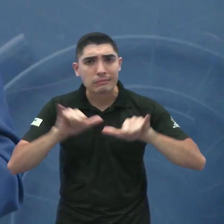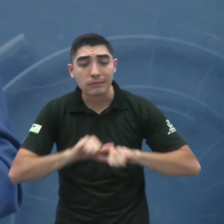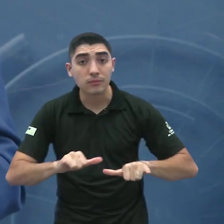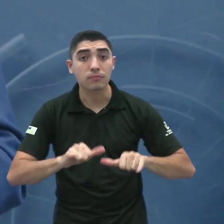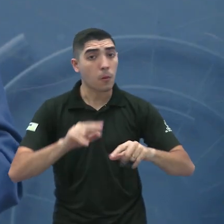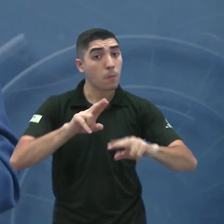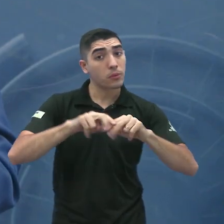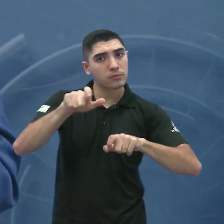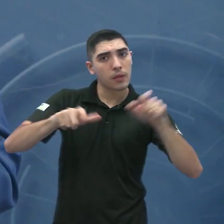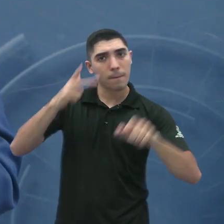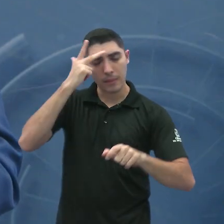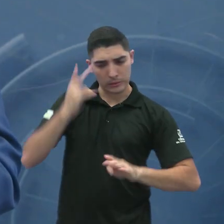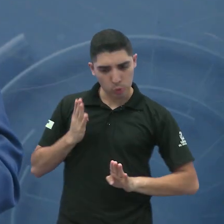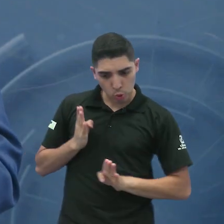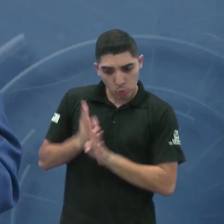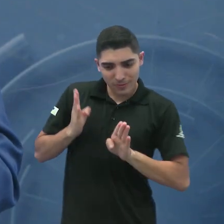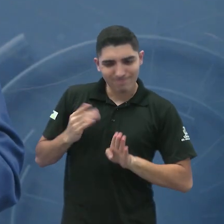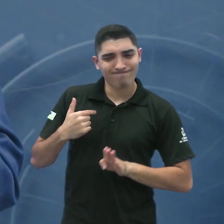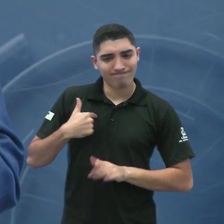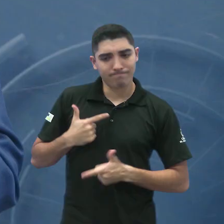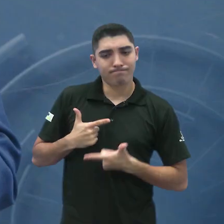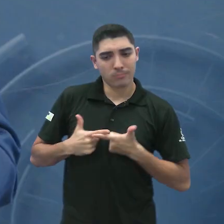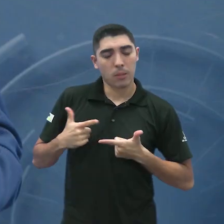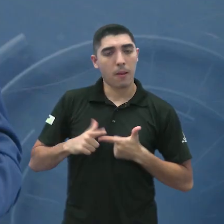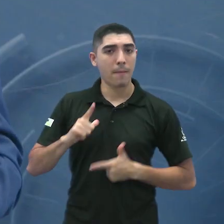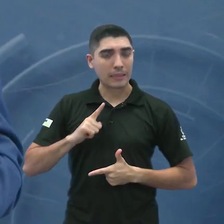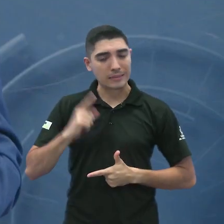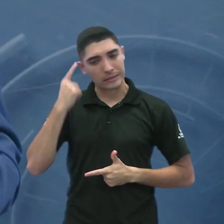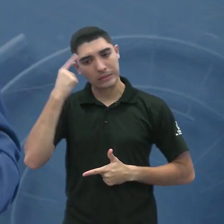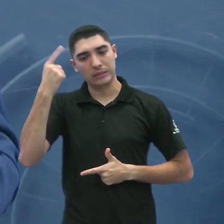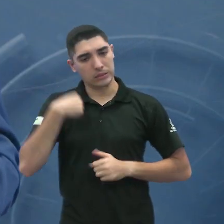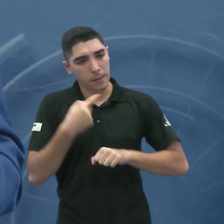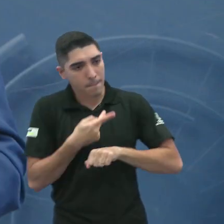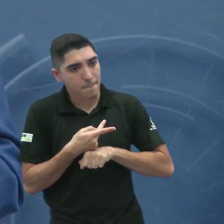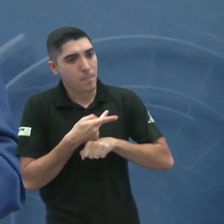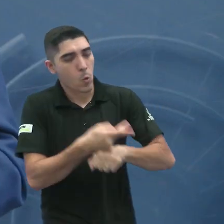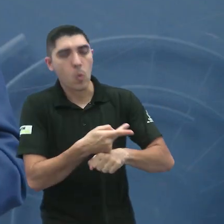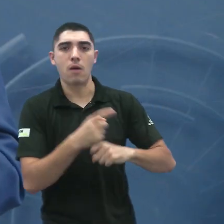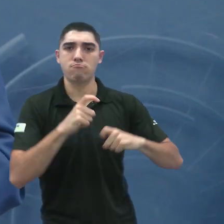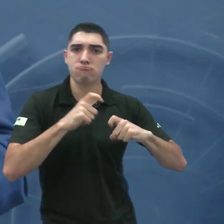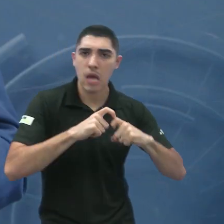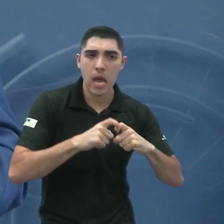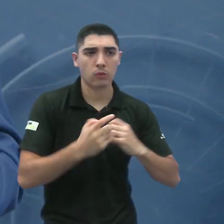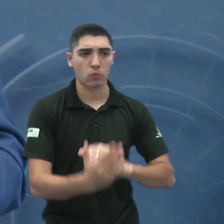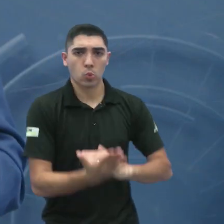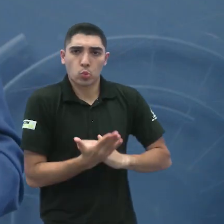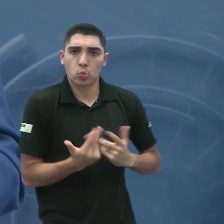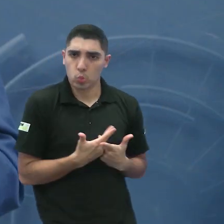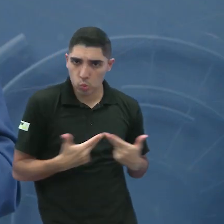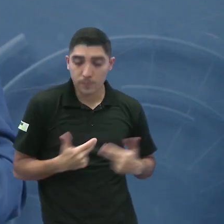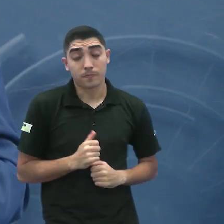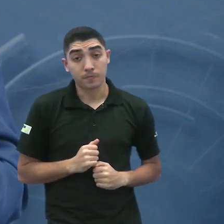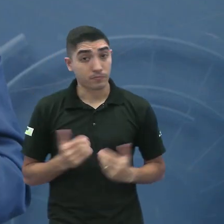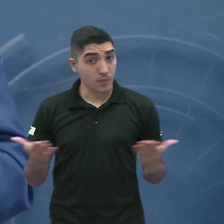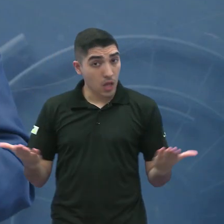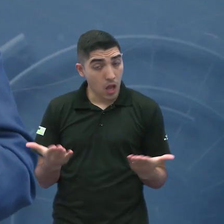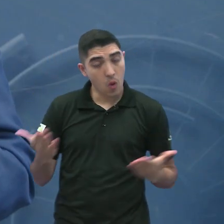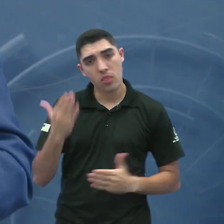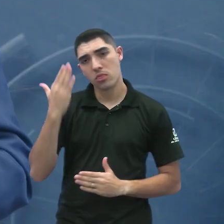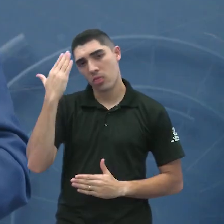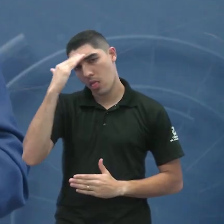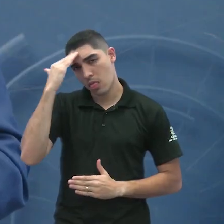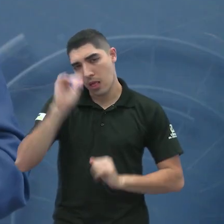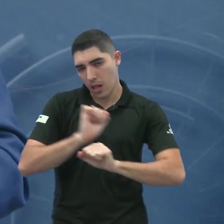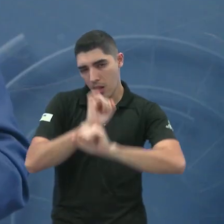a identificarem o problema e procurarem por ajuda, E para ajudar a gente entender esse